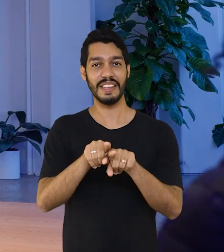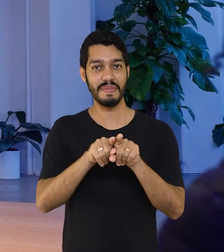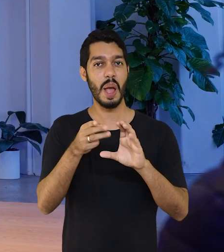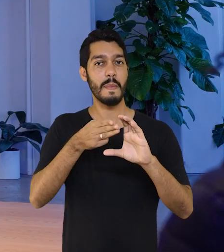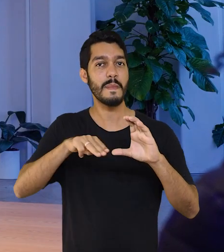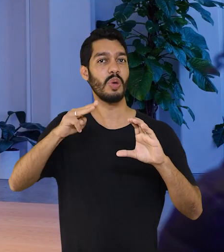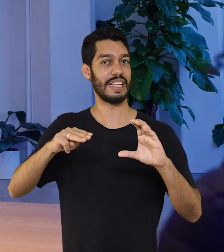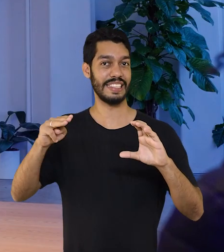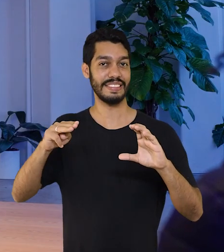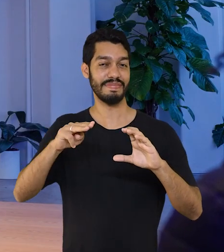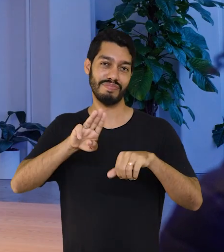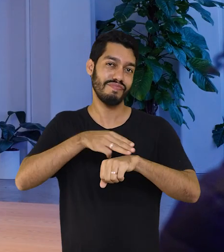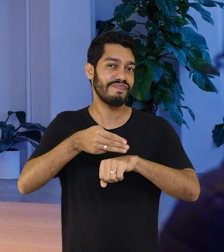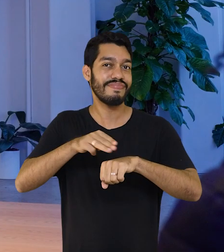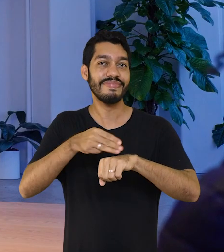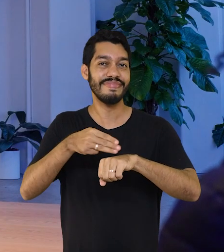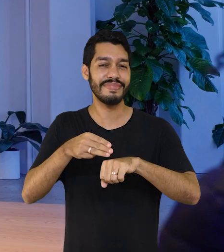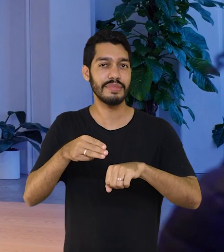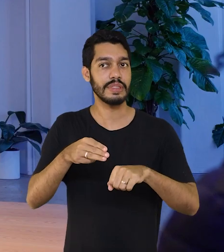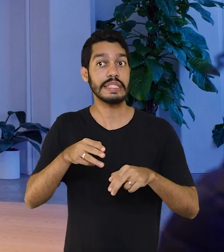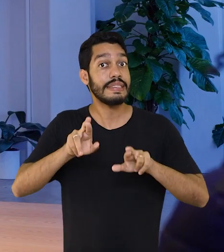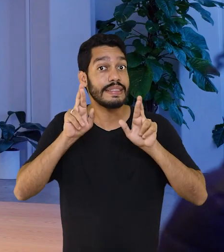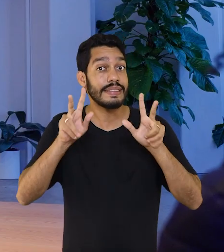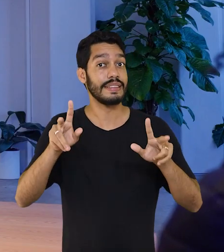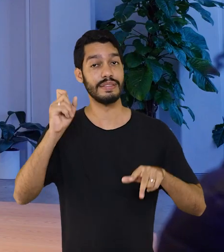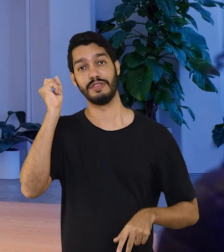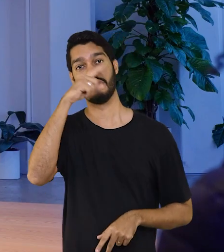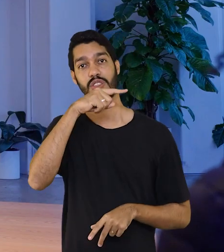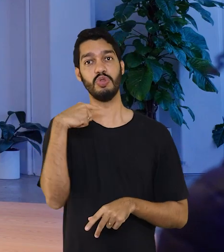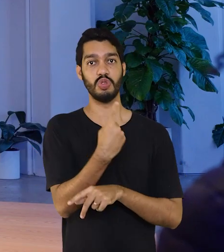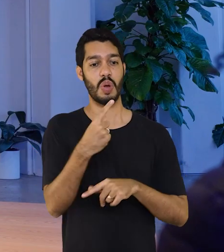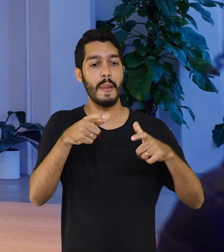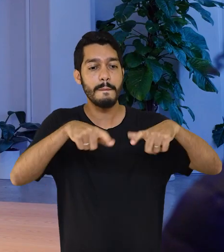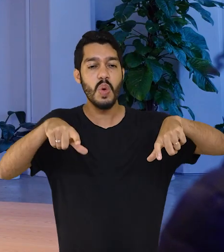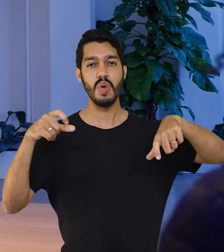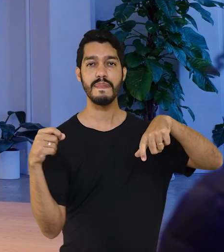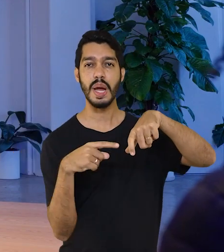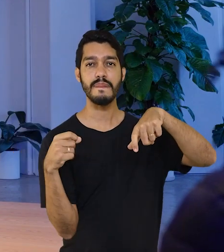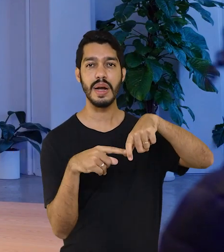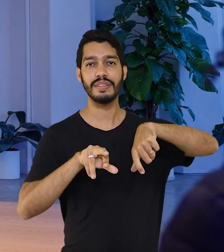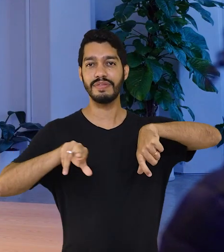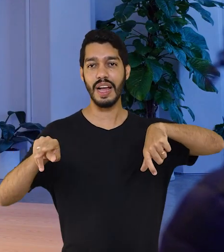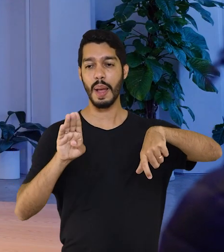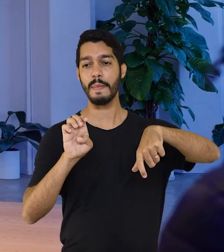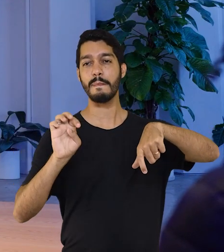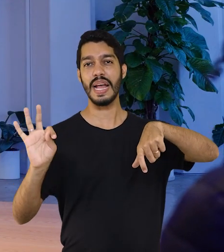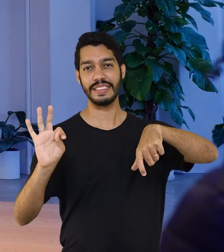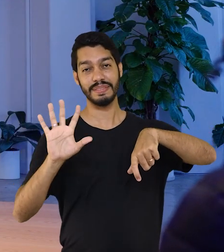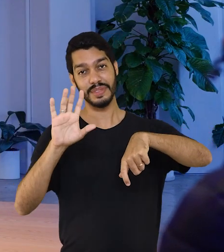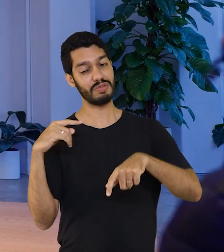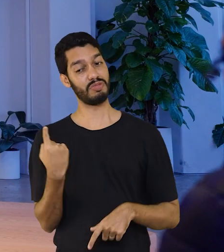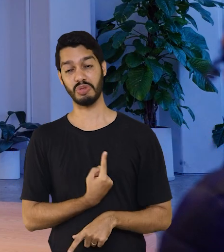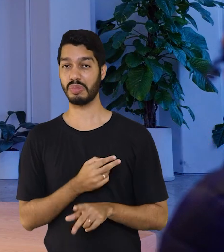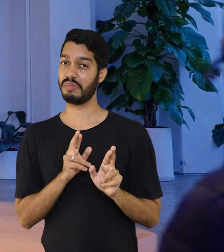grande nosso. E você pensa no seguinte, gente, é muito difícil você se destacar no mundo do futebol, que é um mundo invadido pelas bets. By the